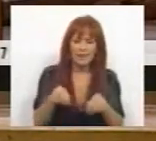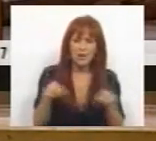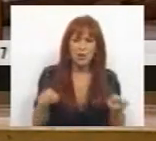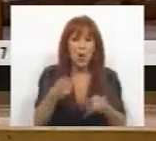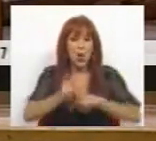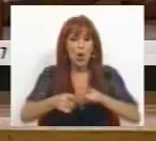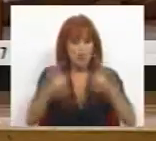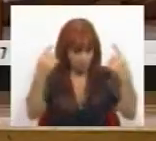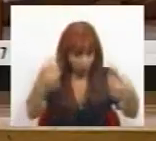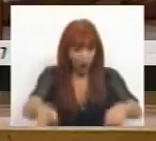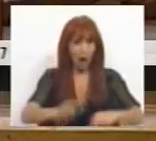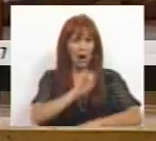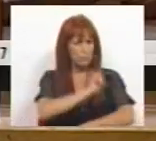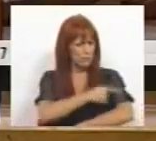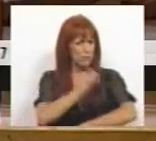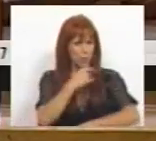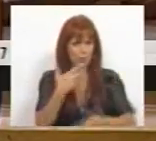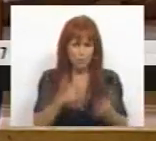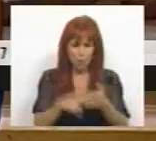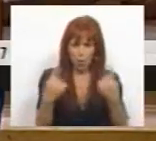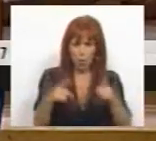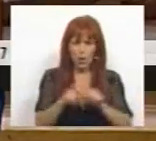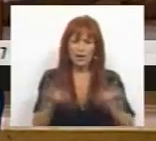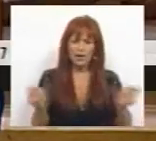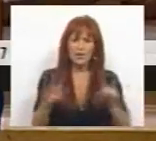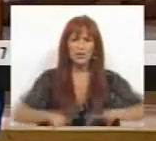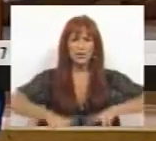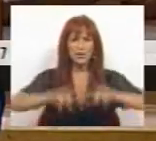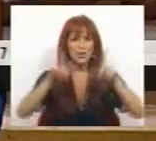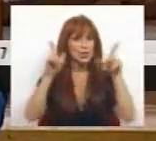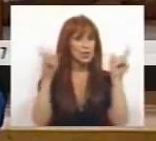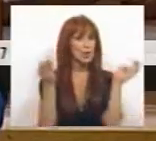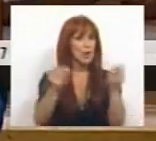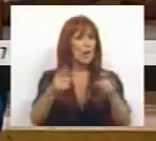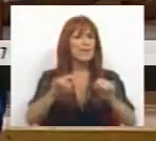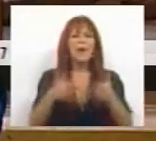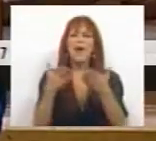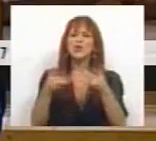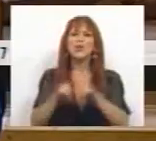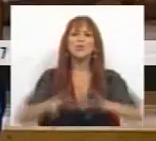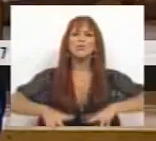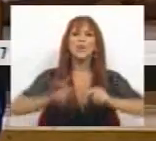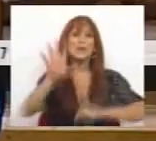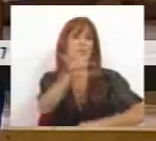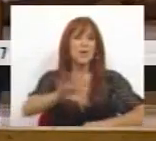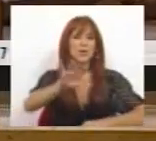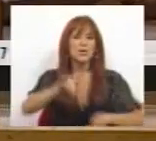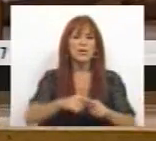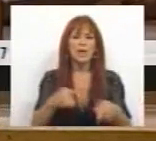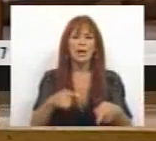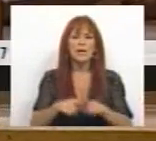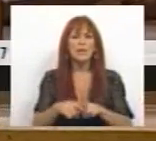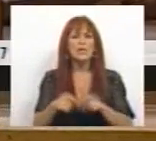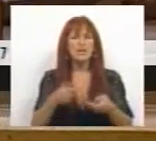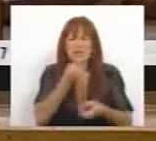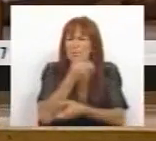Territórios nos quais existem potencialidades reais para promover o desenvolvimento local, mas também para contribuir para o desenvolvimento nacional e que estão a